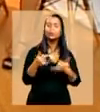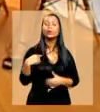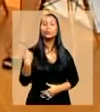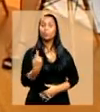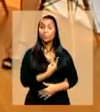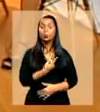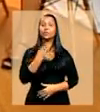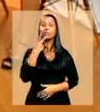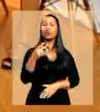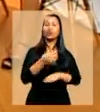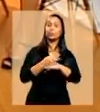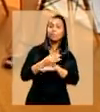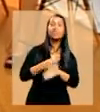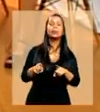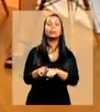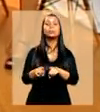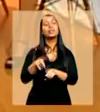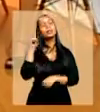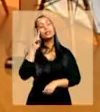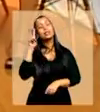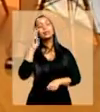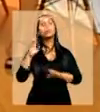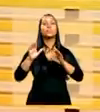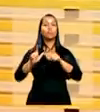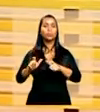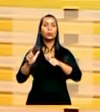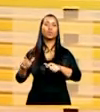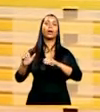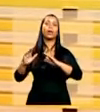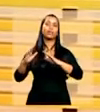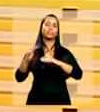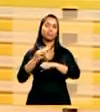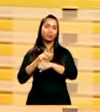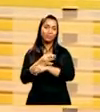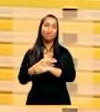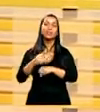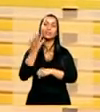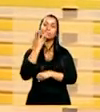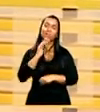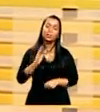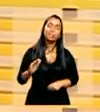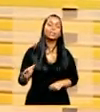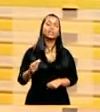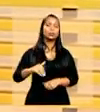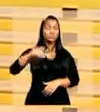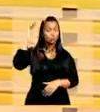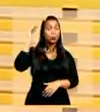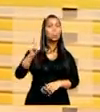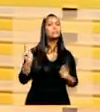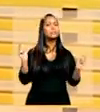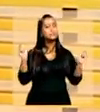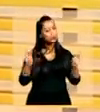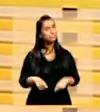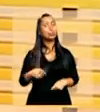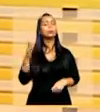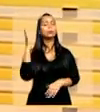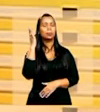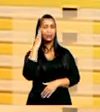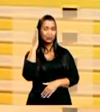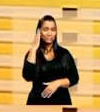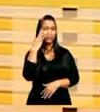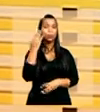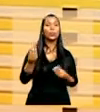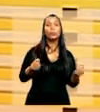diversão, a gente, quando fala em férias, lembra também de colônias de férias, acampamentos, claro, para as crianças maiores. Dá para